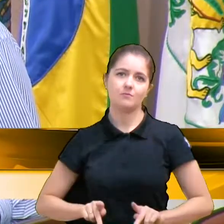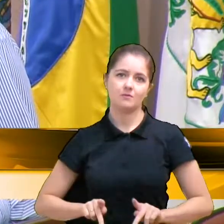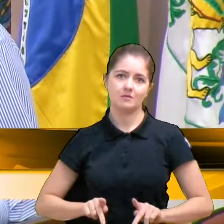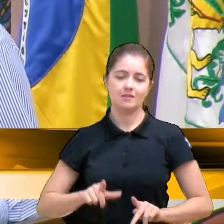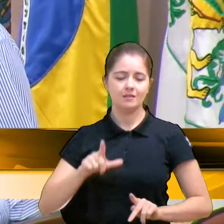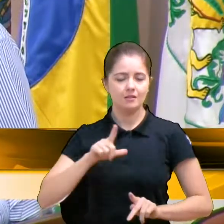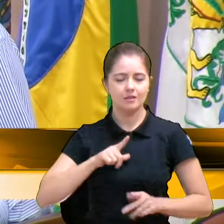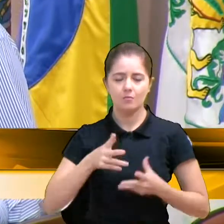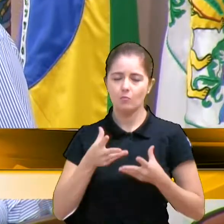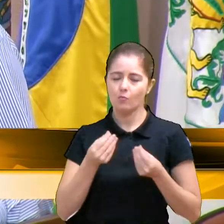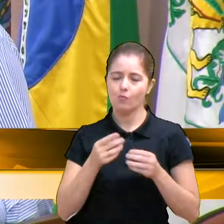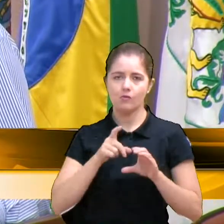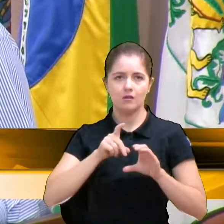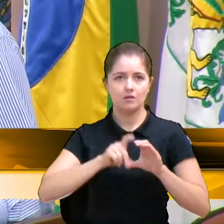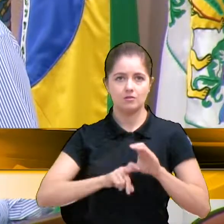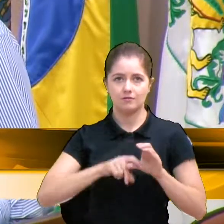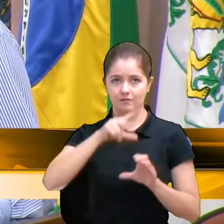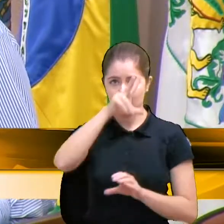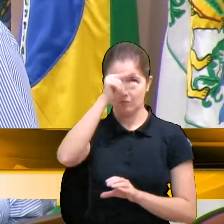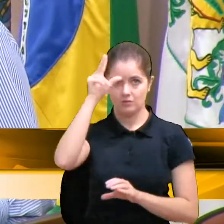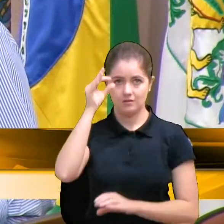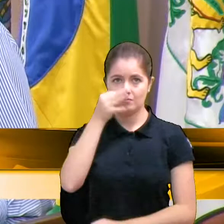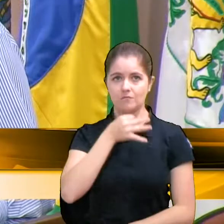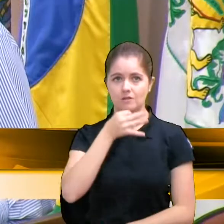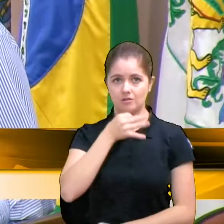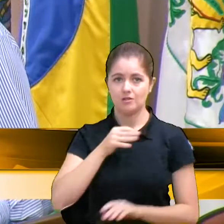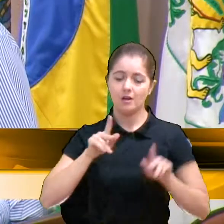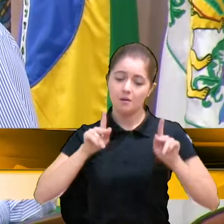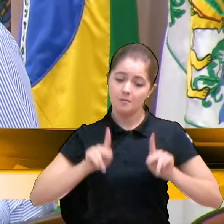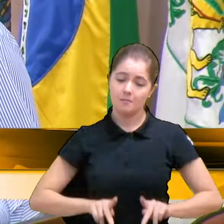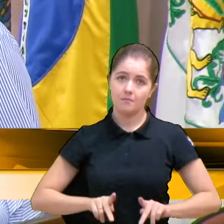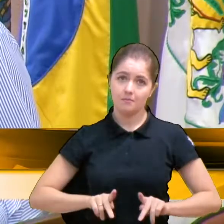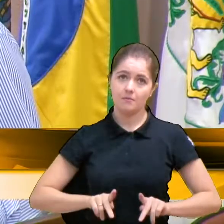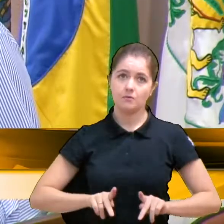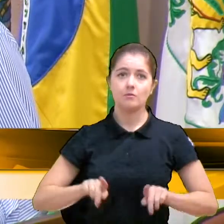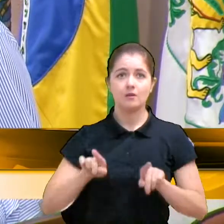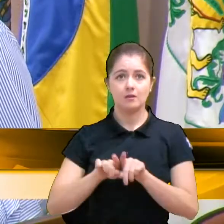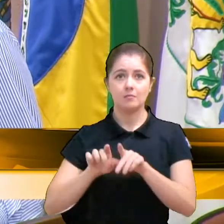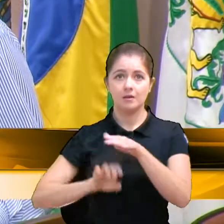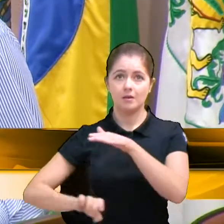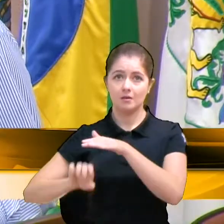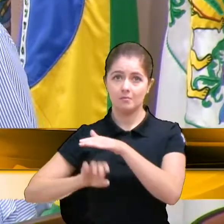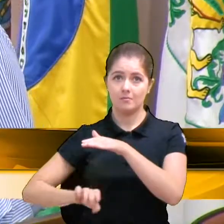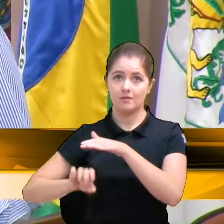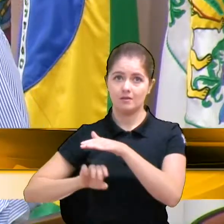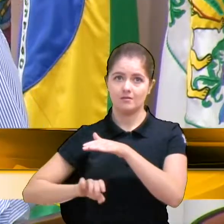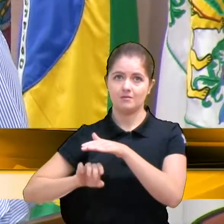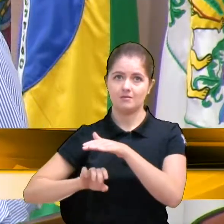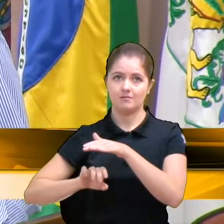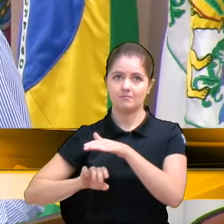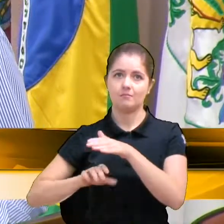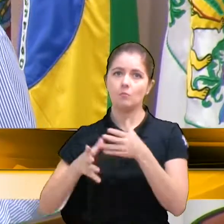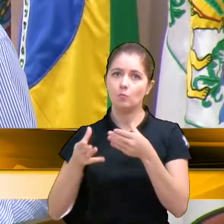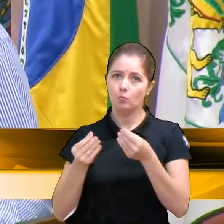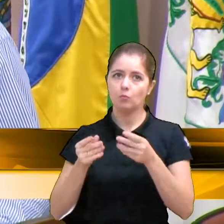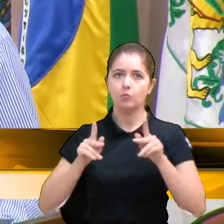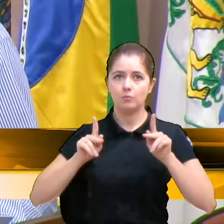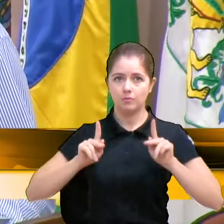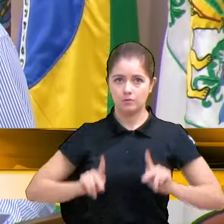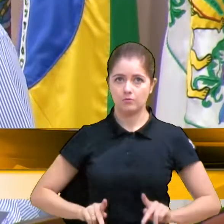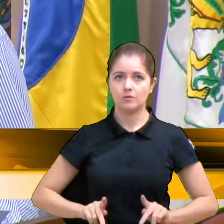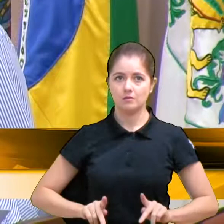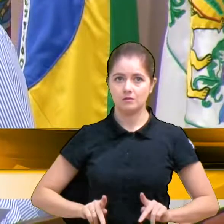para o município em relação à pessoa física e jurídica, 61 mil pessoas envolvidas, físicas ou